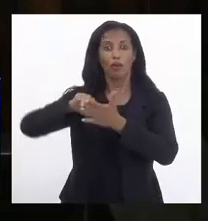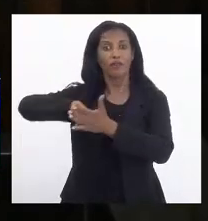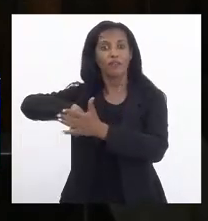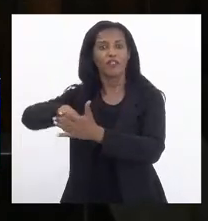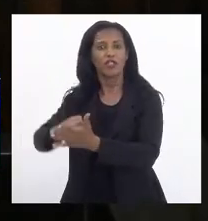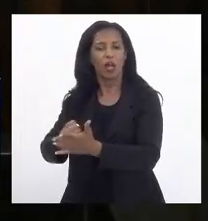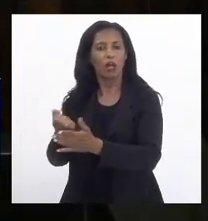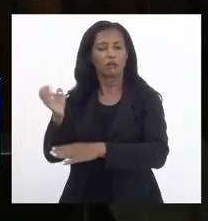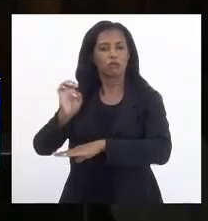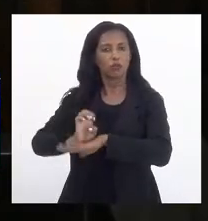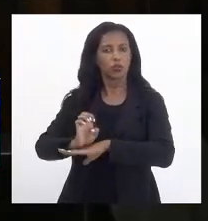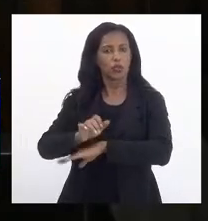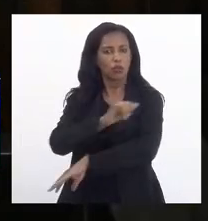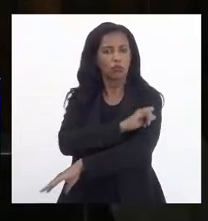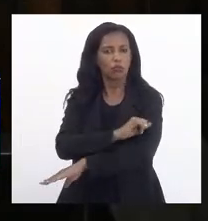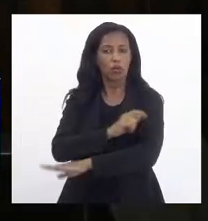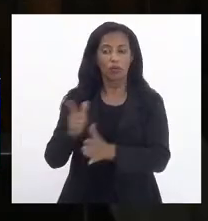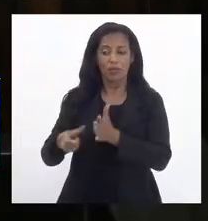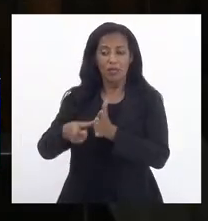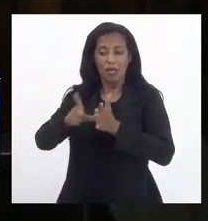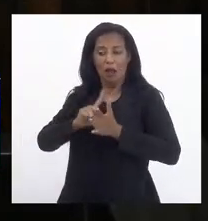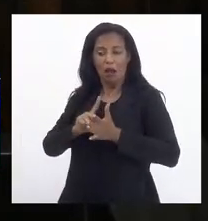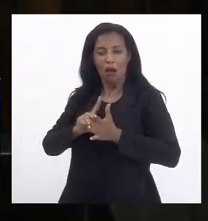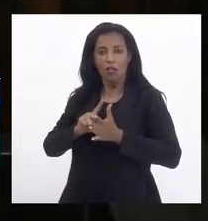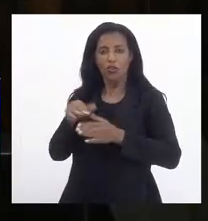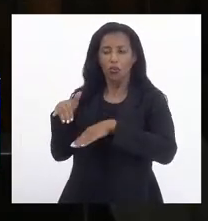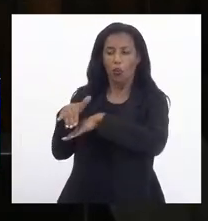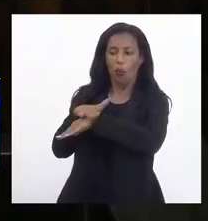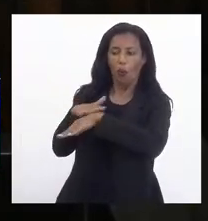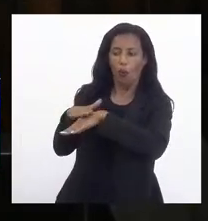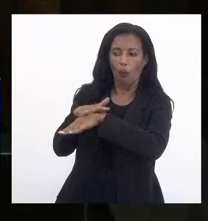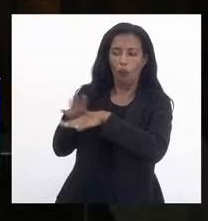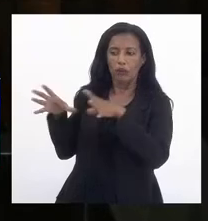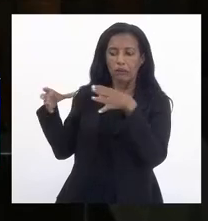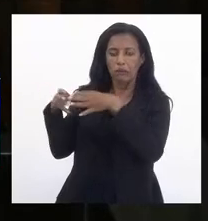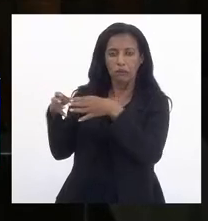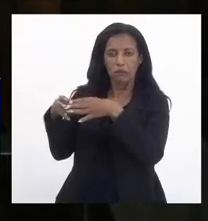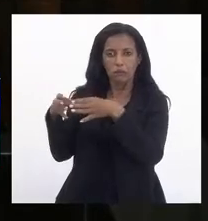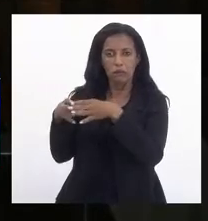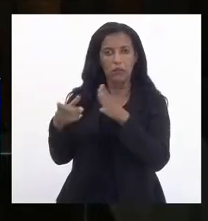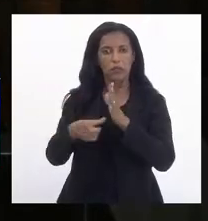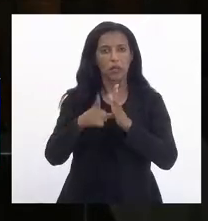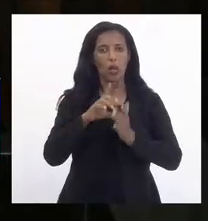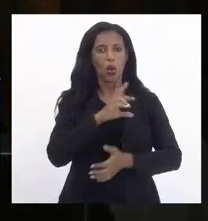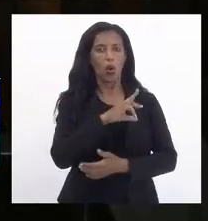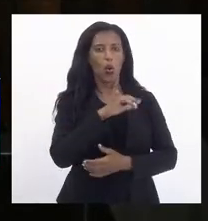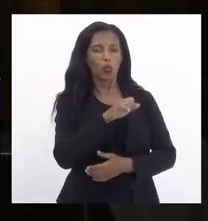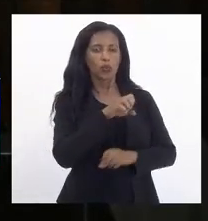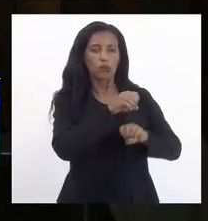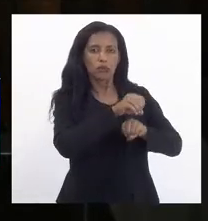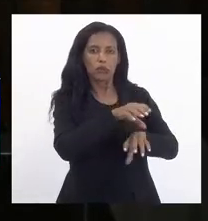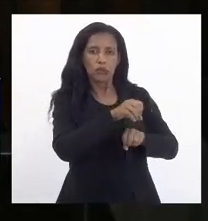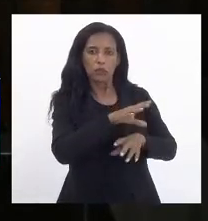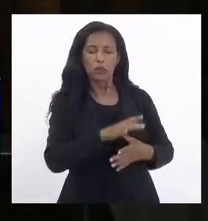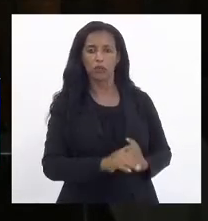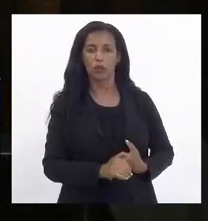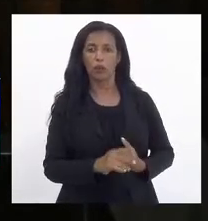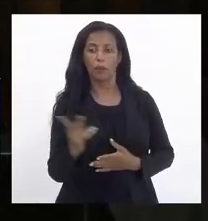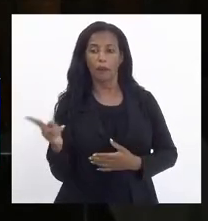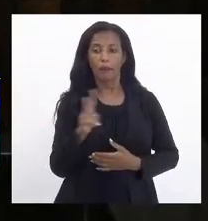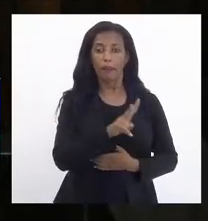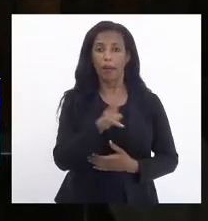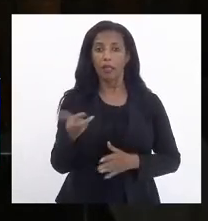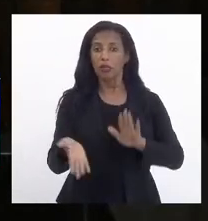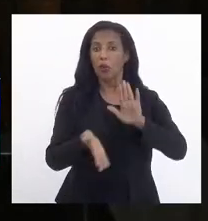Janeiro sem uma consulta prévia à comunidade escolar e sem uma consulta prévia ao Conselho Estadual de Educação, para que ambos